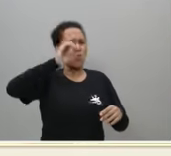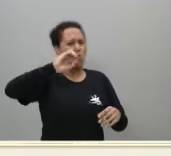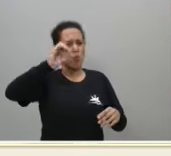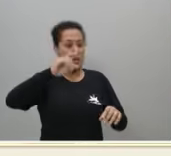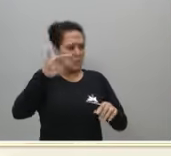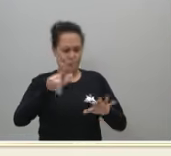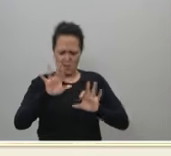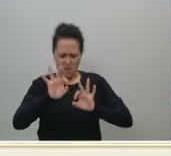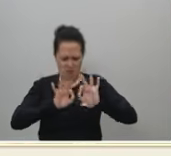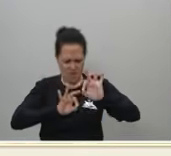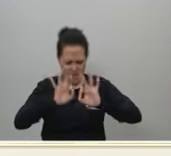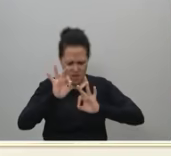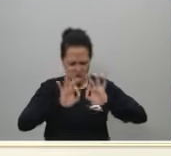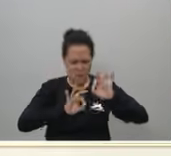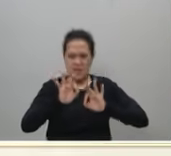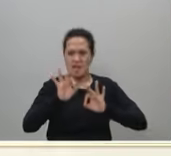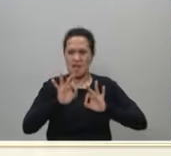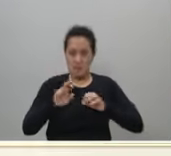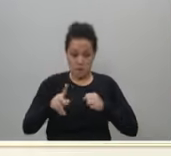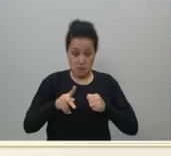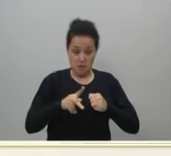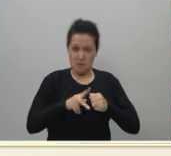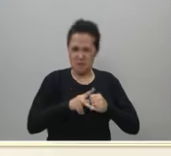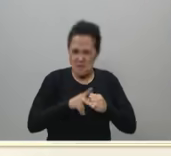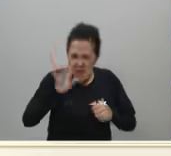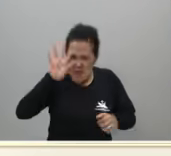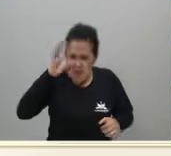um Pentecostes na Samaria?